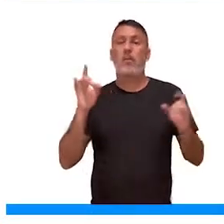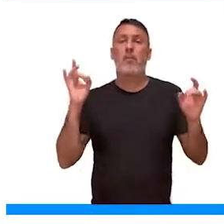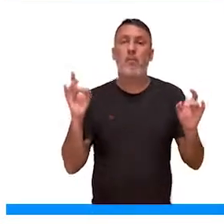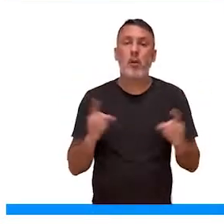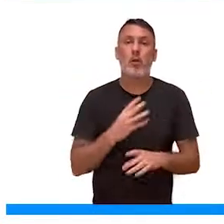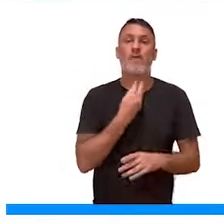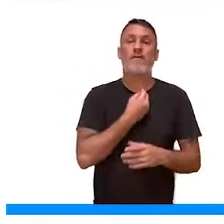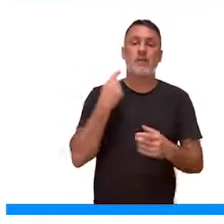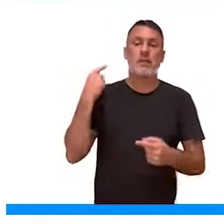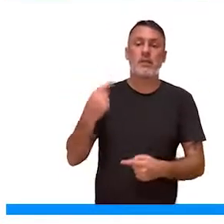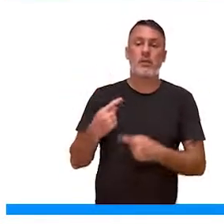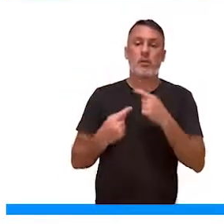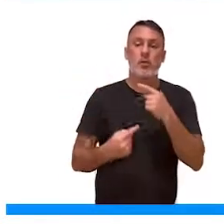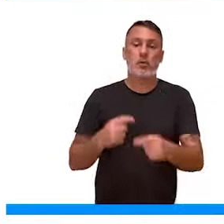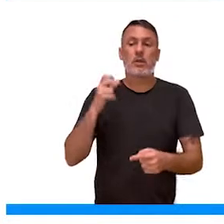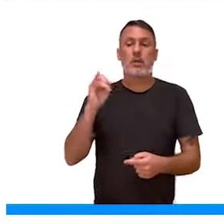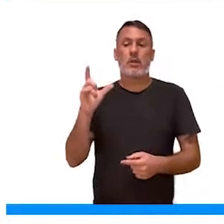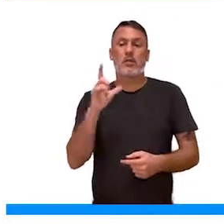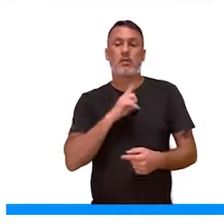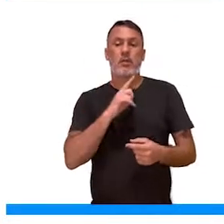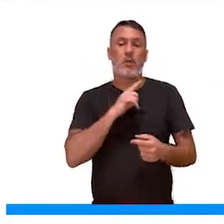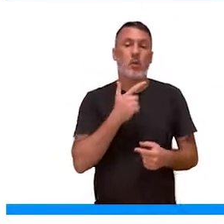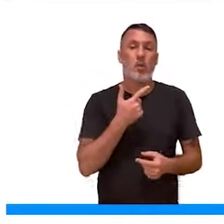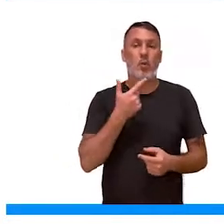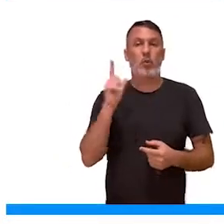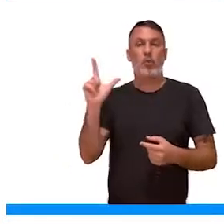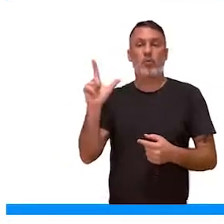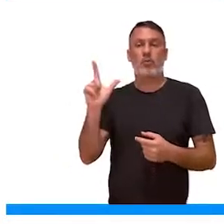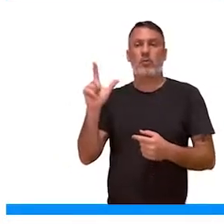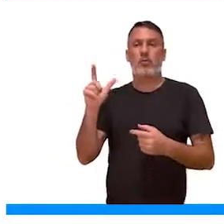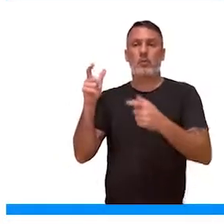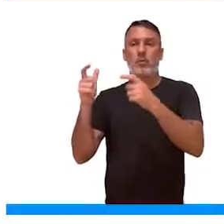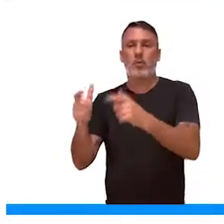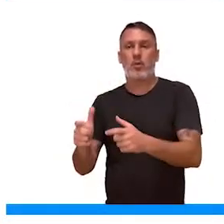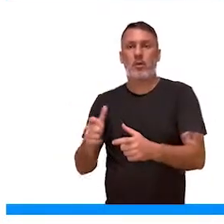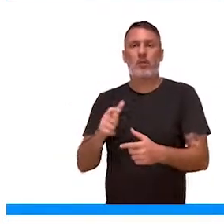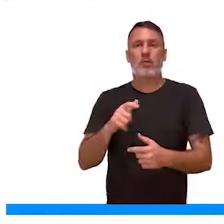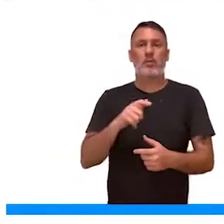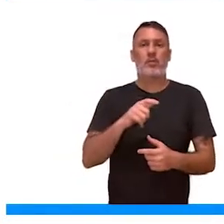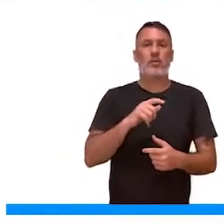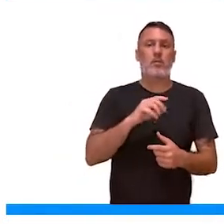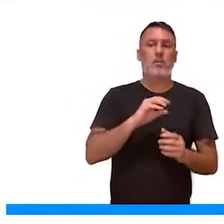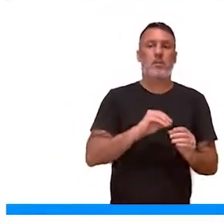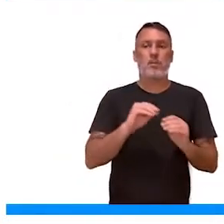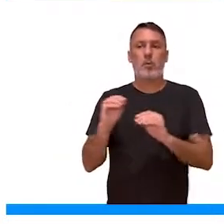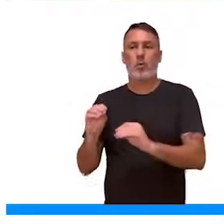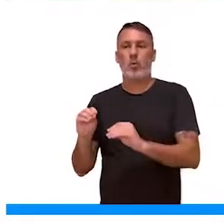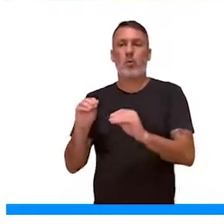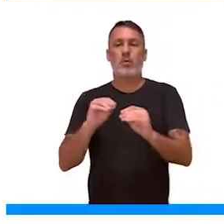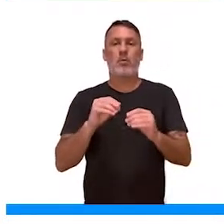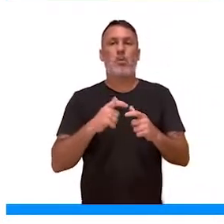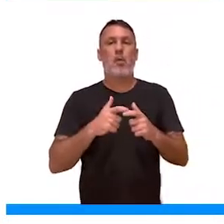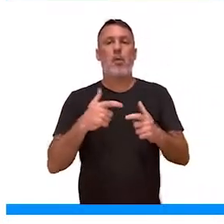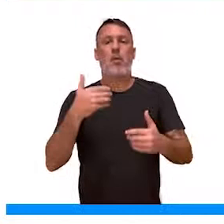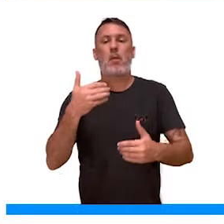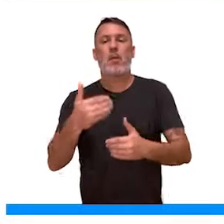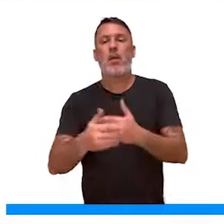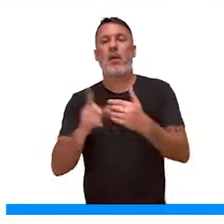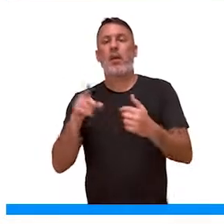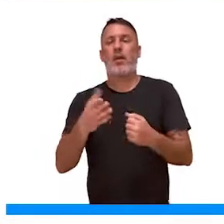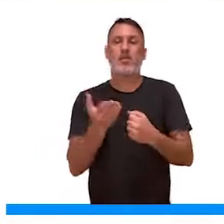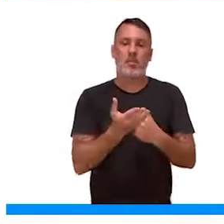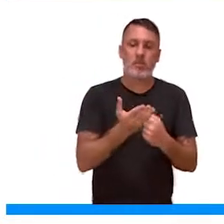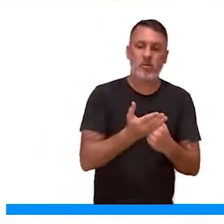de vida somente se eles passarem por um outro hospedeiro. Eles precisam ter pelo menos 2 hospedeiros. que